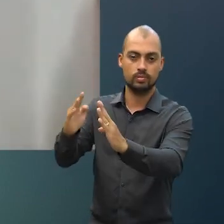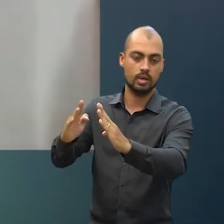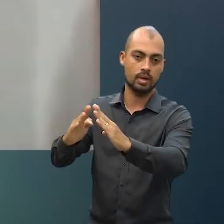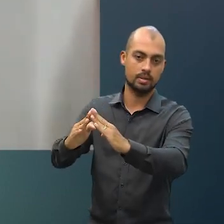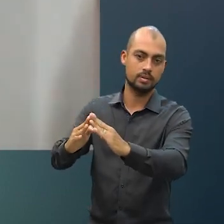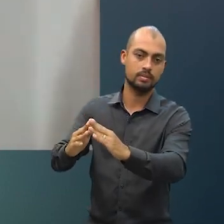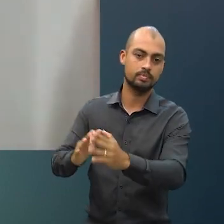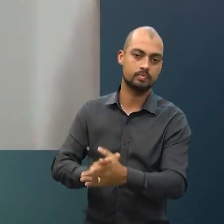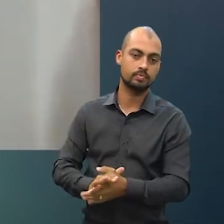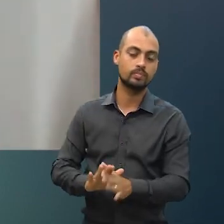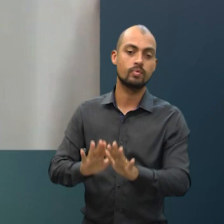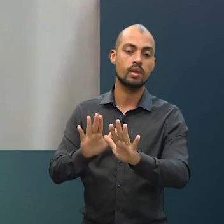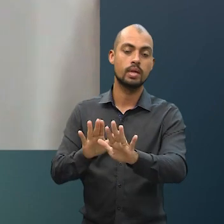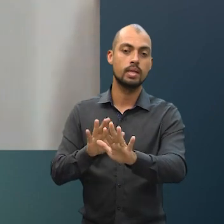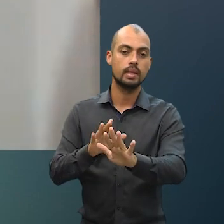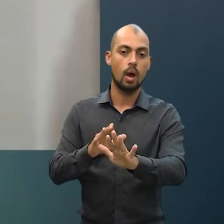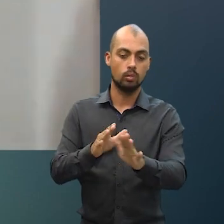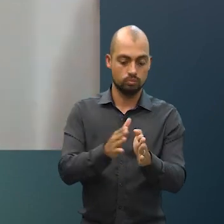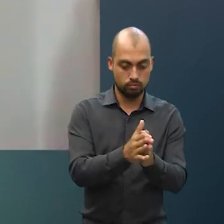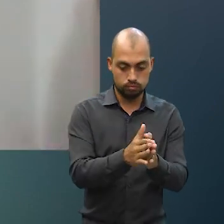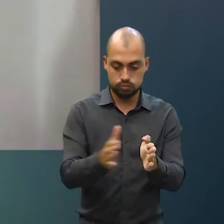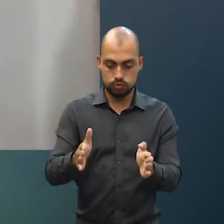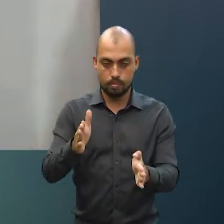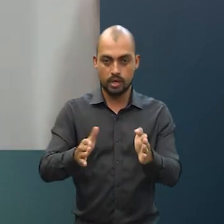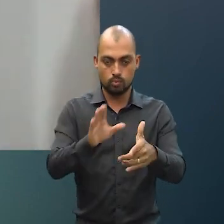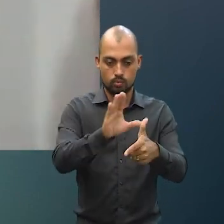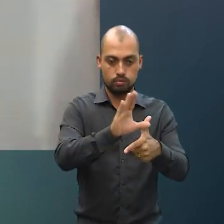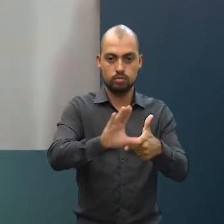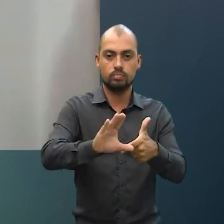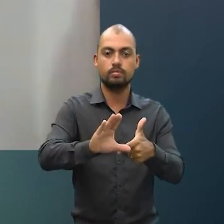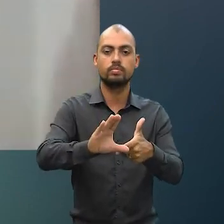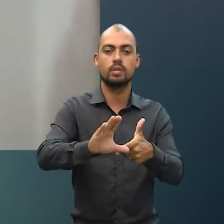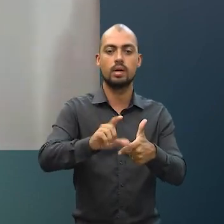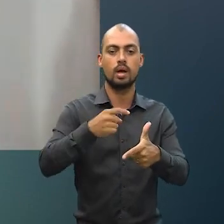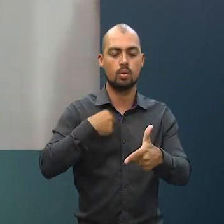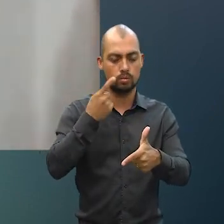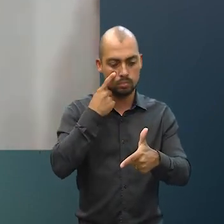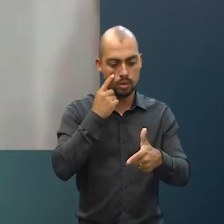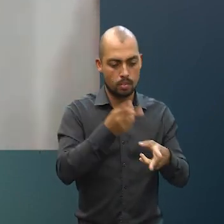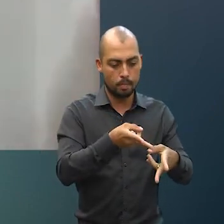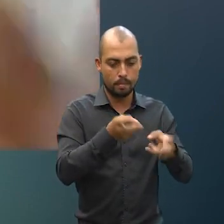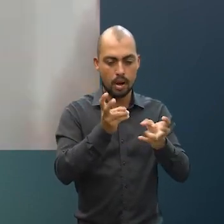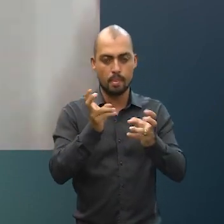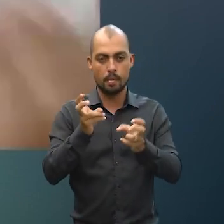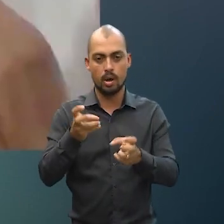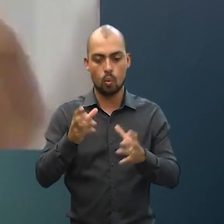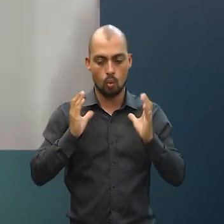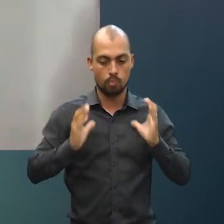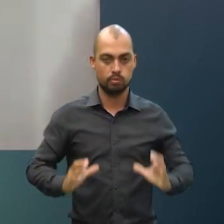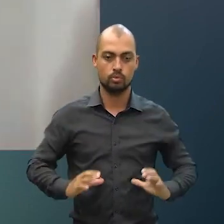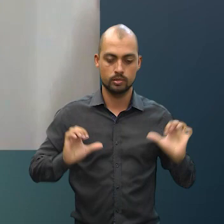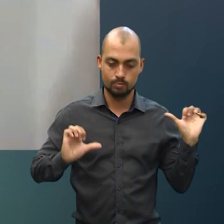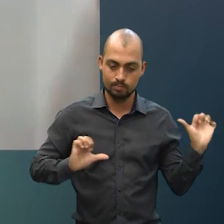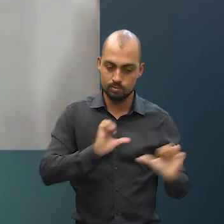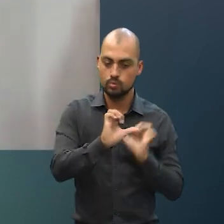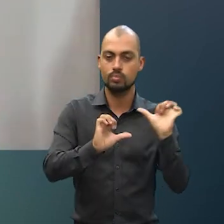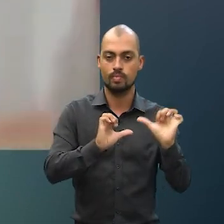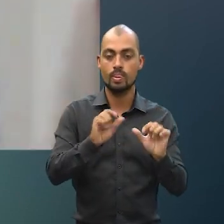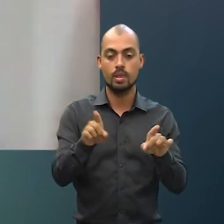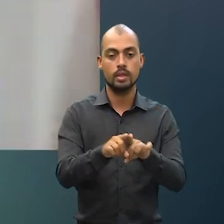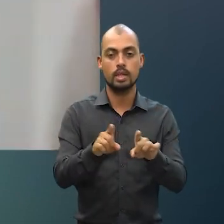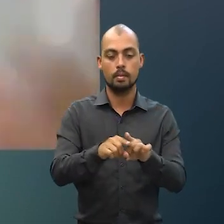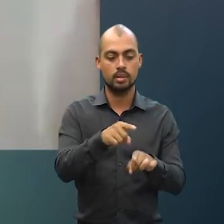Então, nesses períodos de crise, a gente vê, assim, com base também na mudança do comportamento do consumidor,